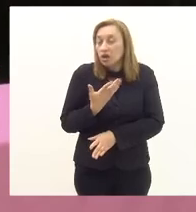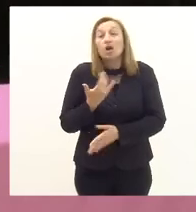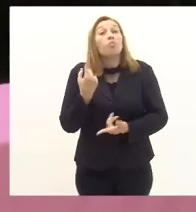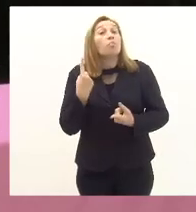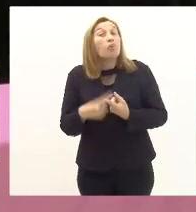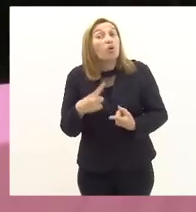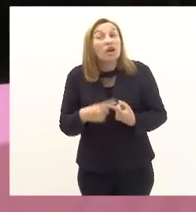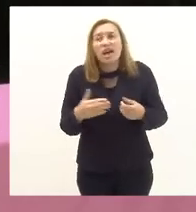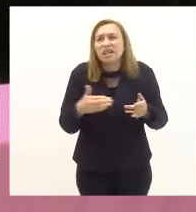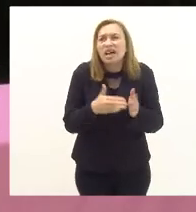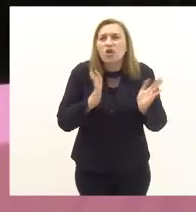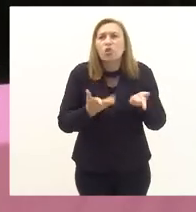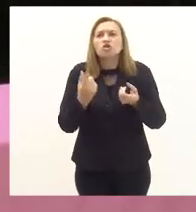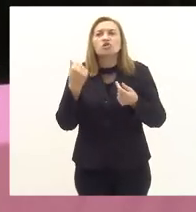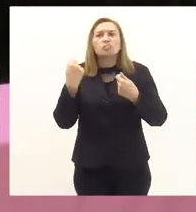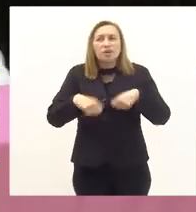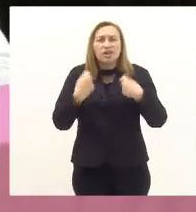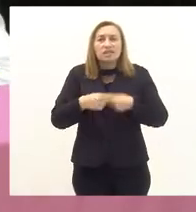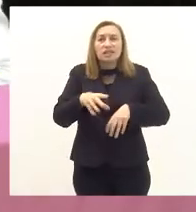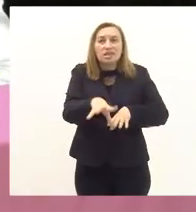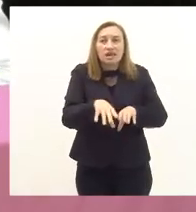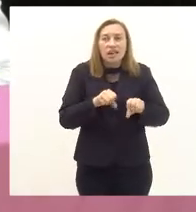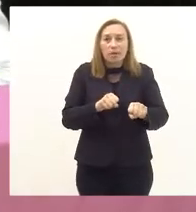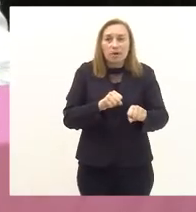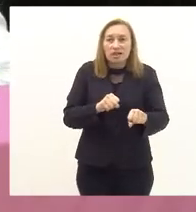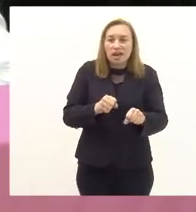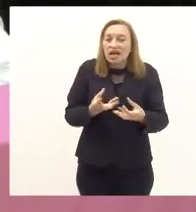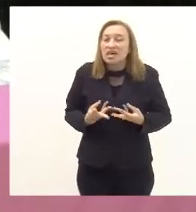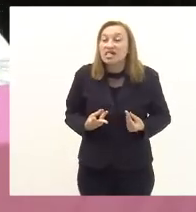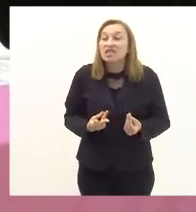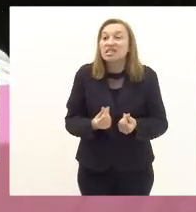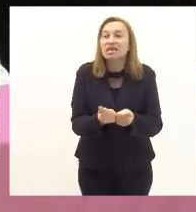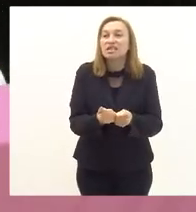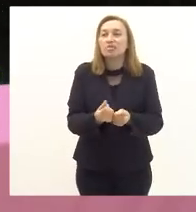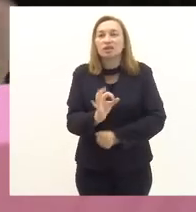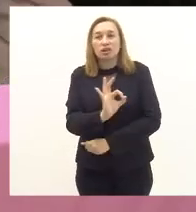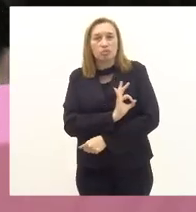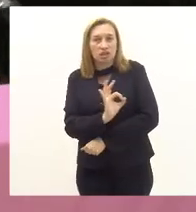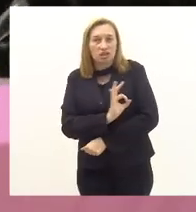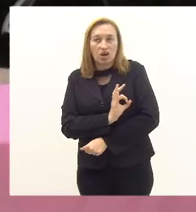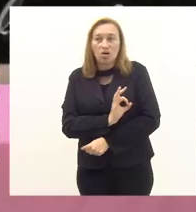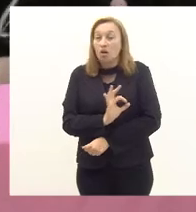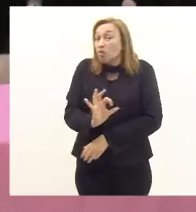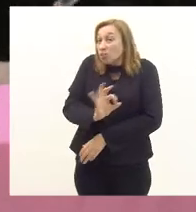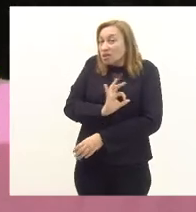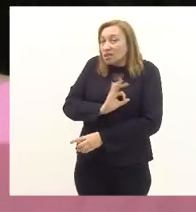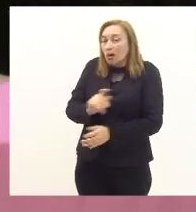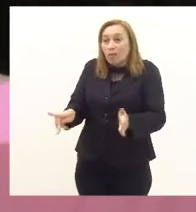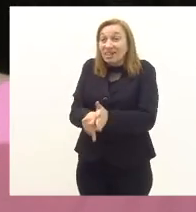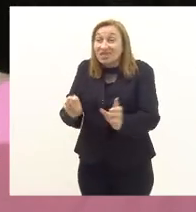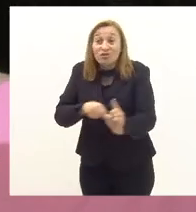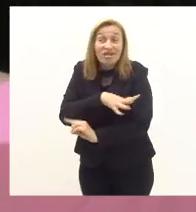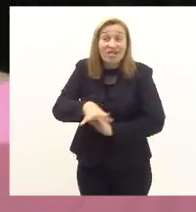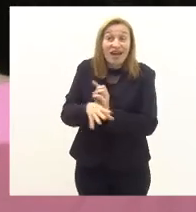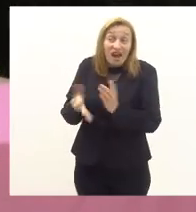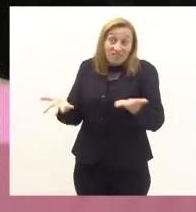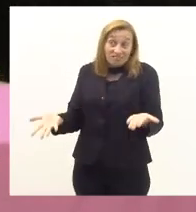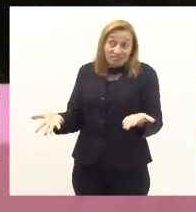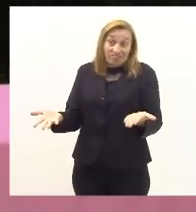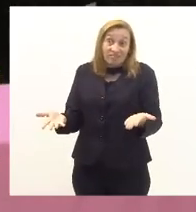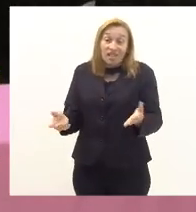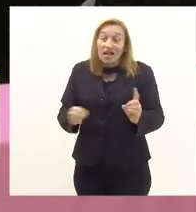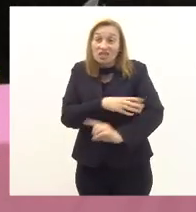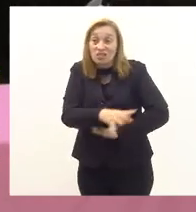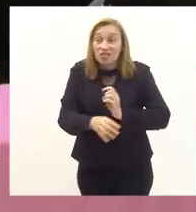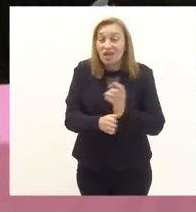que, que até hoje a gente precisa de capacitar e sensibilizar o policial? O policial é sociedade, gente. A sociedade